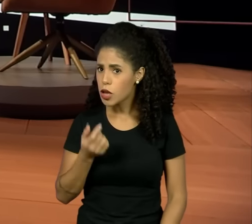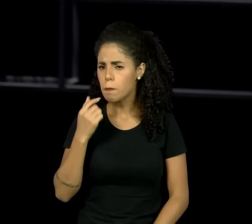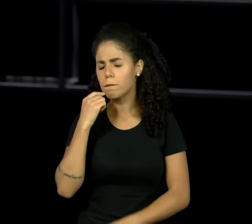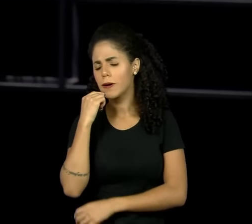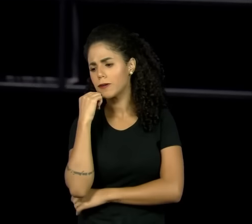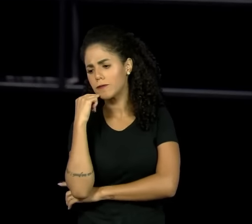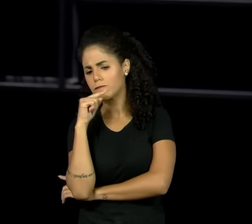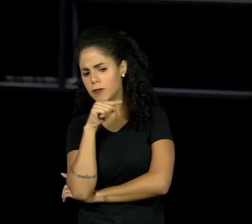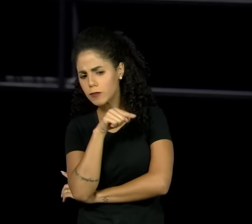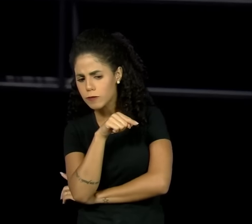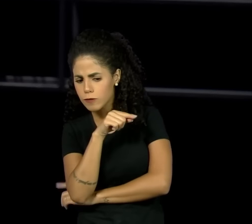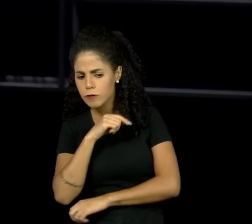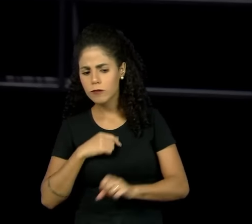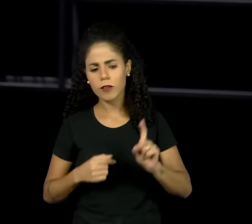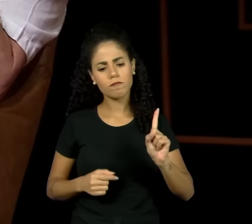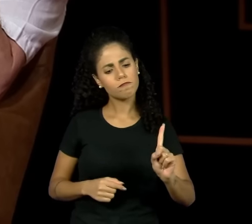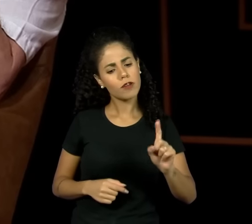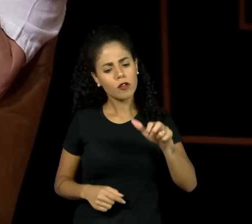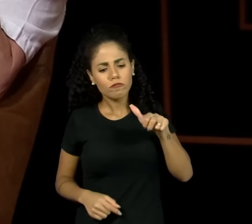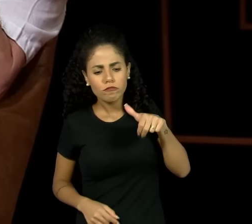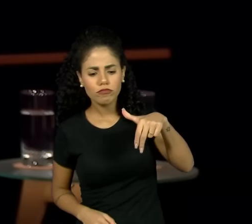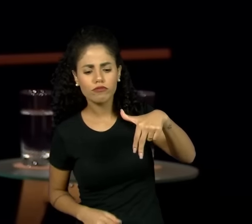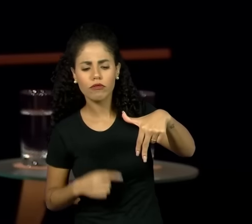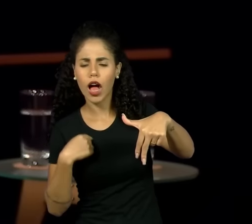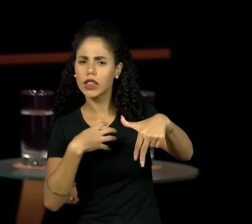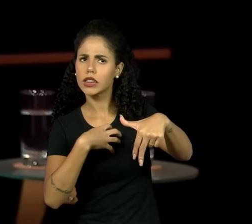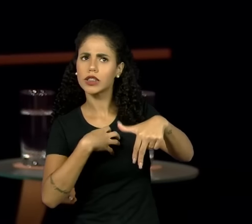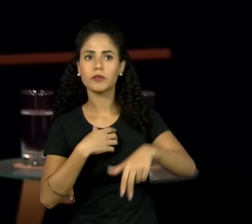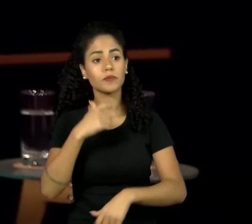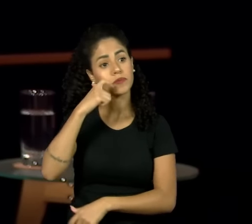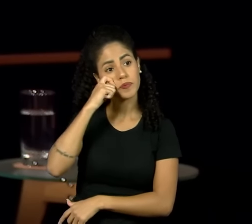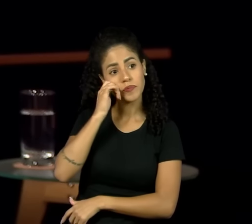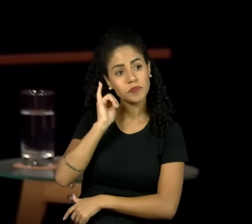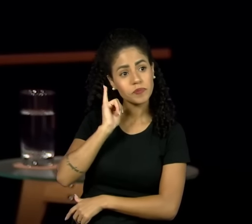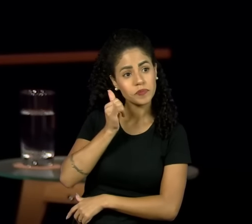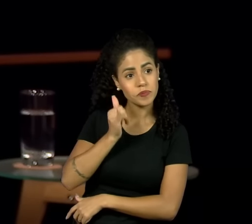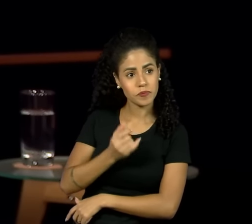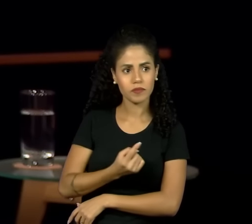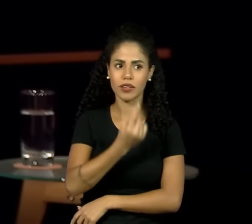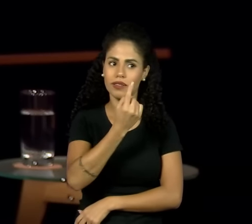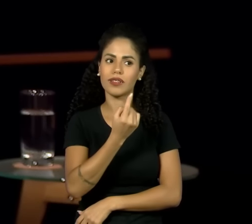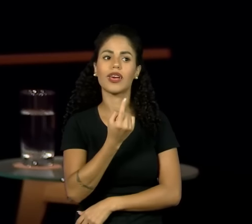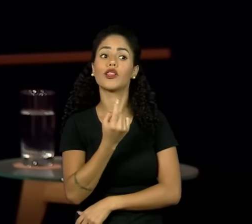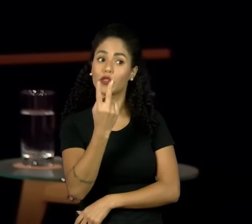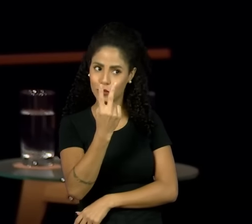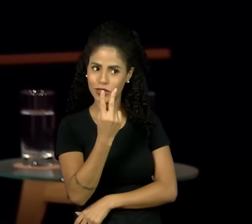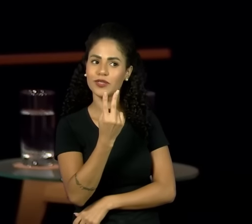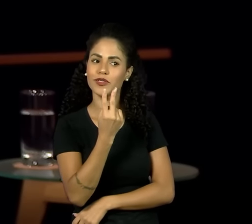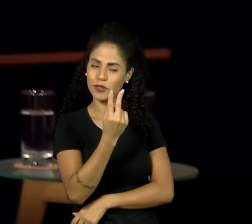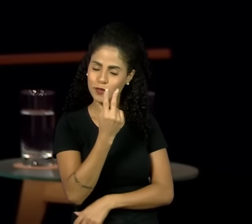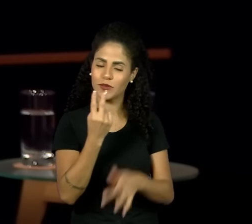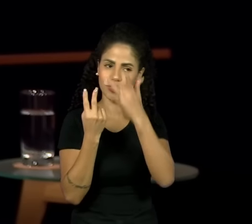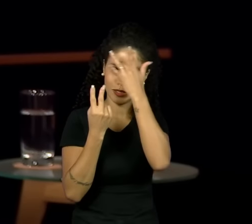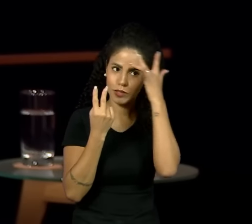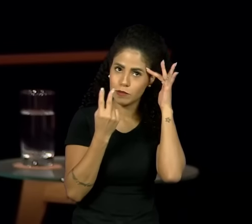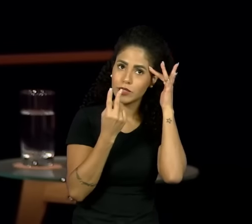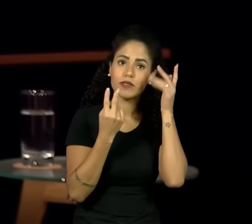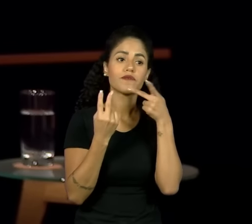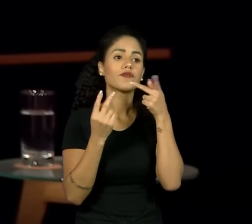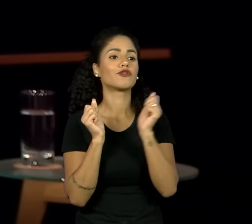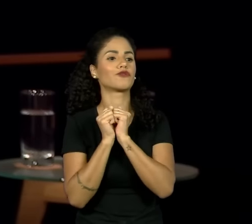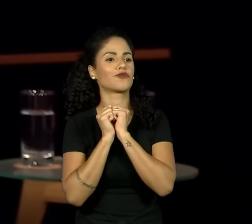que é assim que ele anda claro que é a gente deu depoimento aí aliás um depoimento não dois depoimentos duas pessoas que se